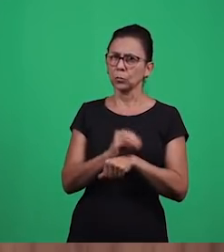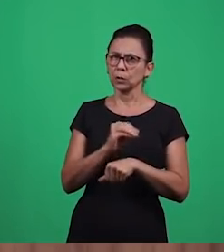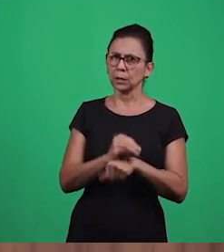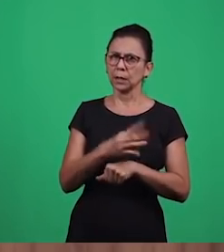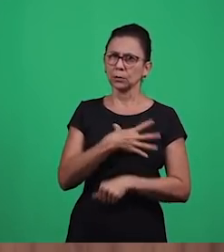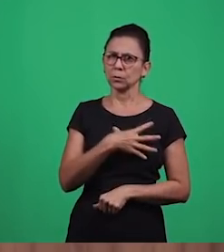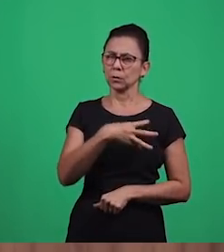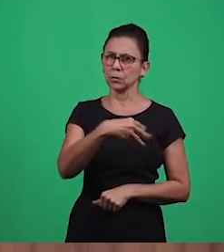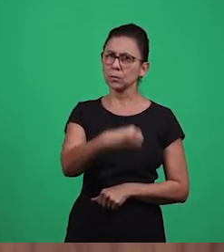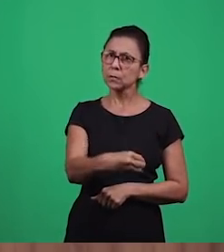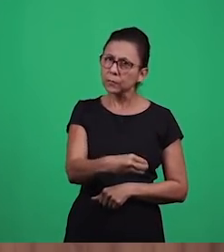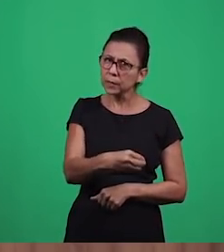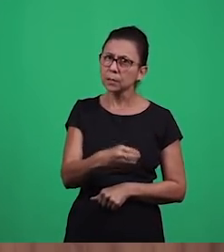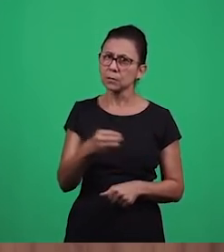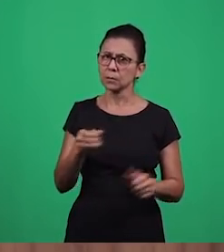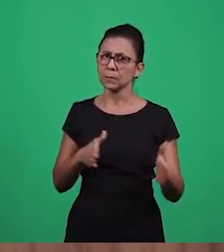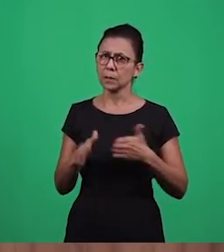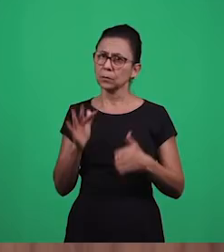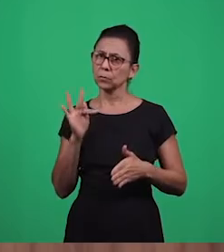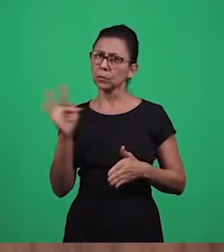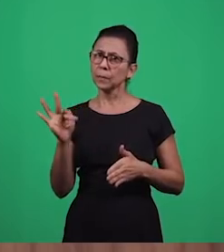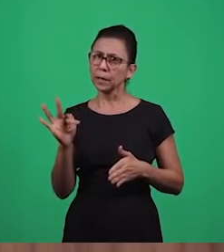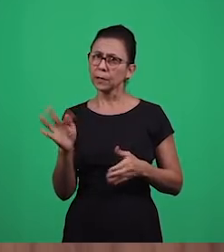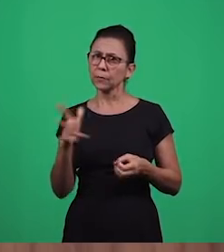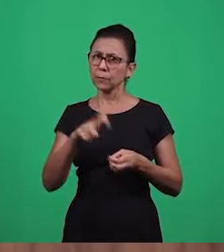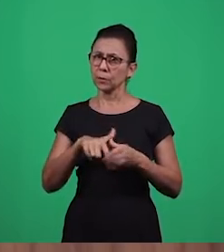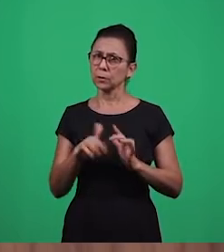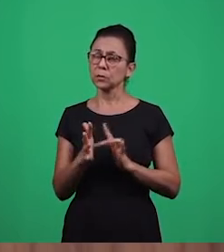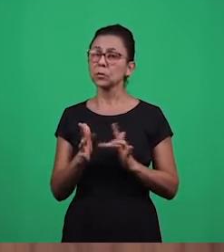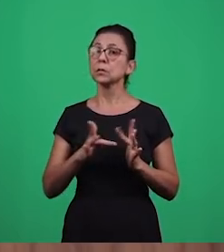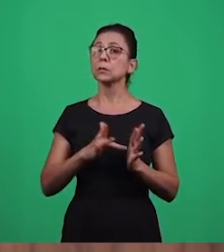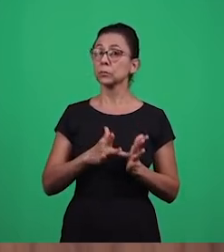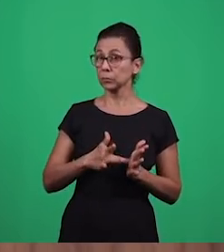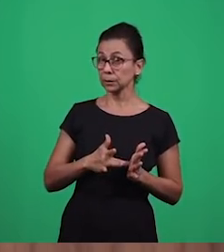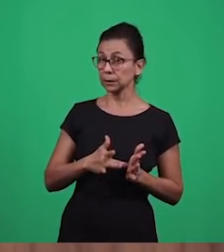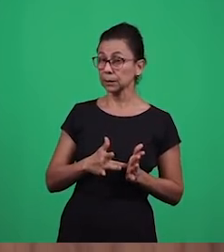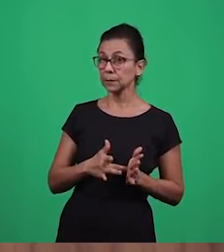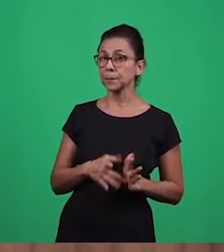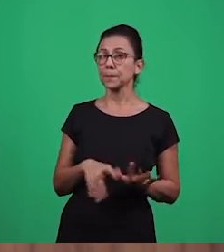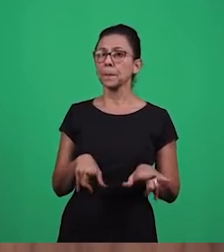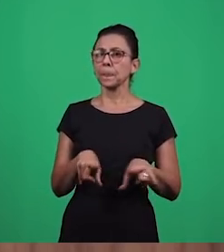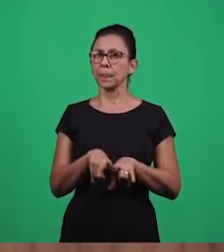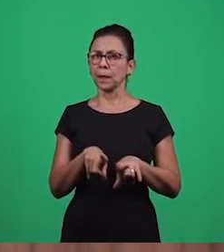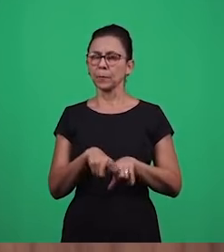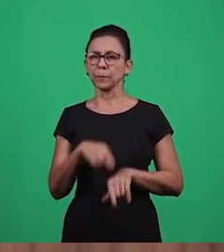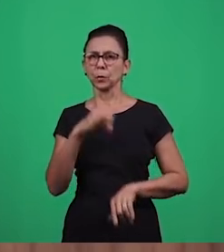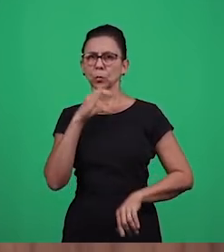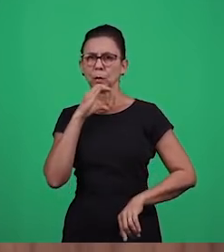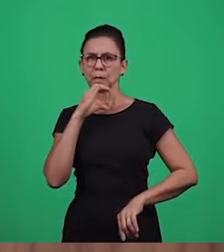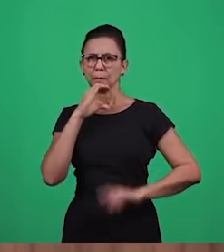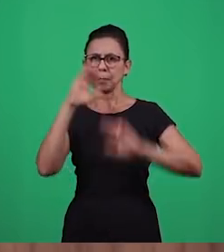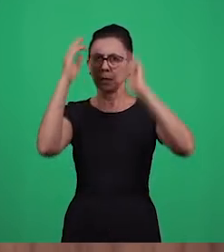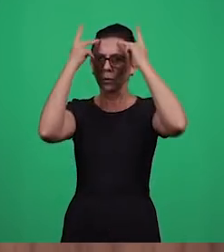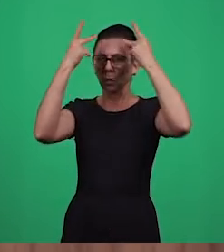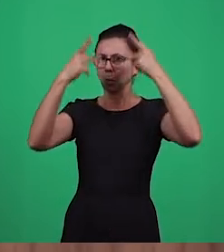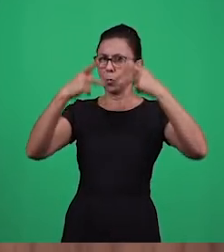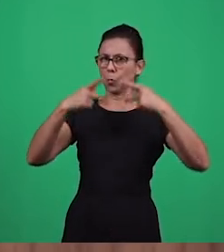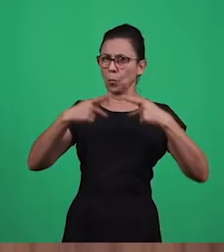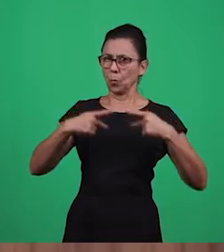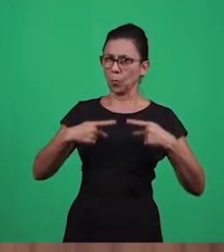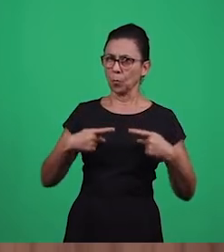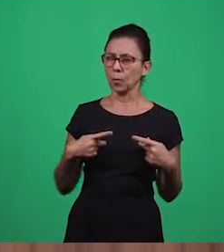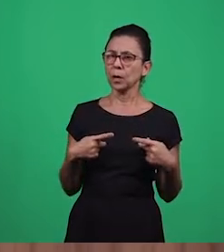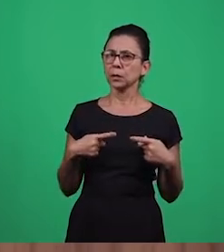lar, nesse momento do breve em que vivemos. E ao considerarmos que o conhecimento humano é